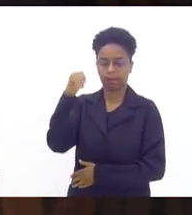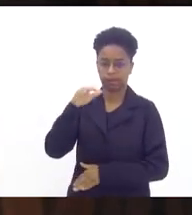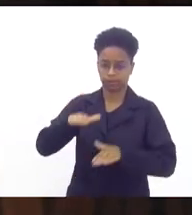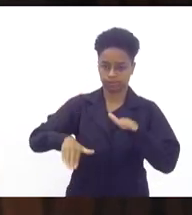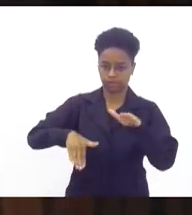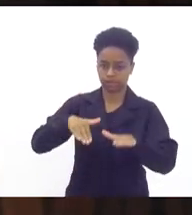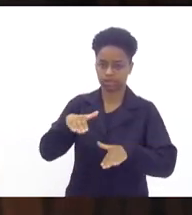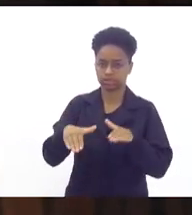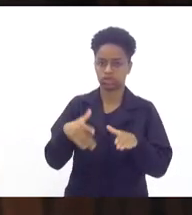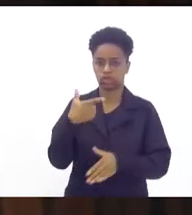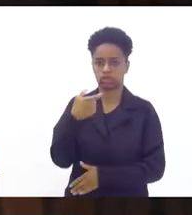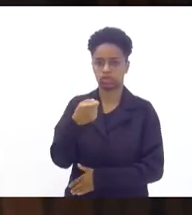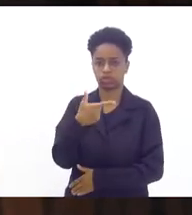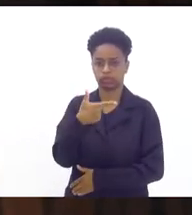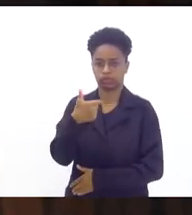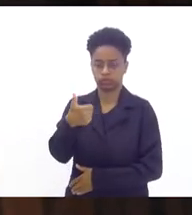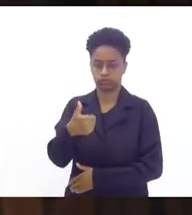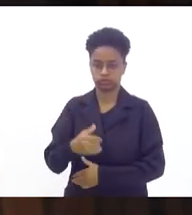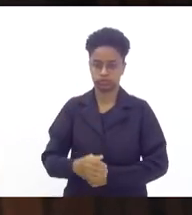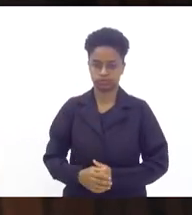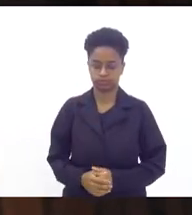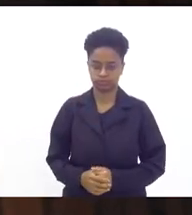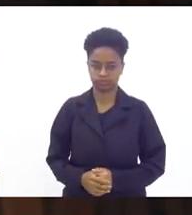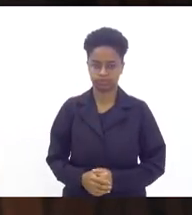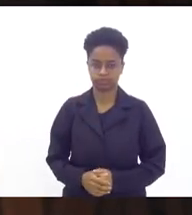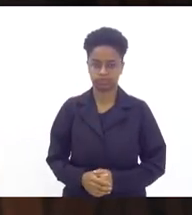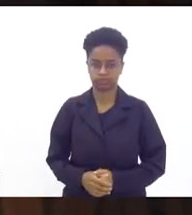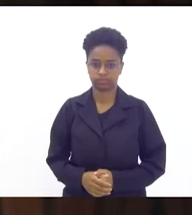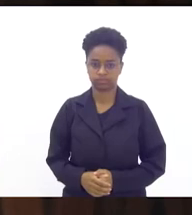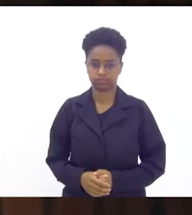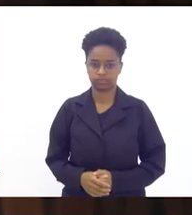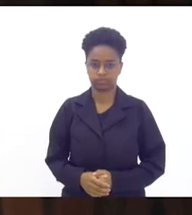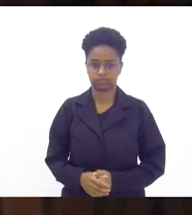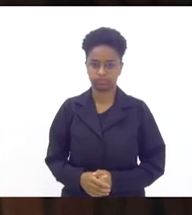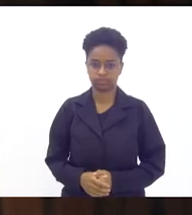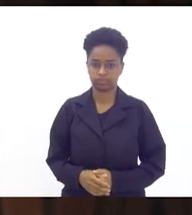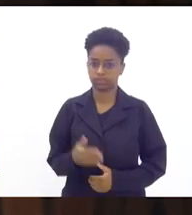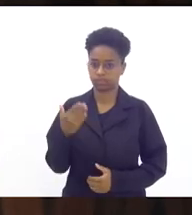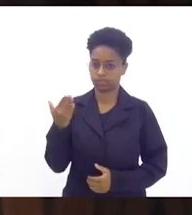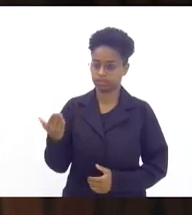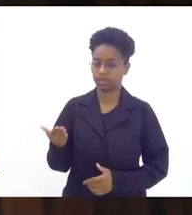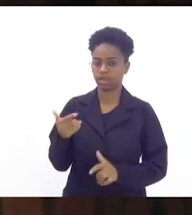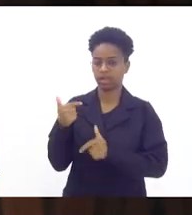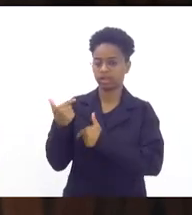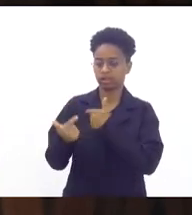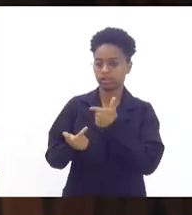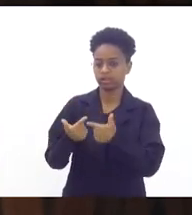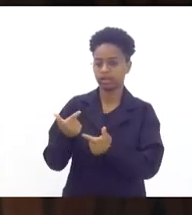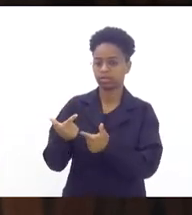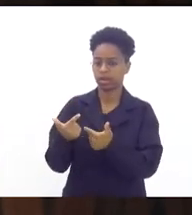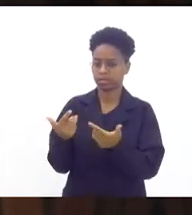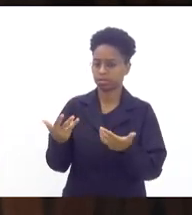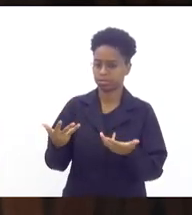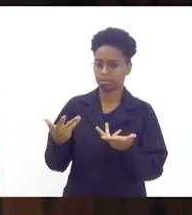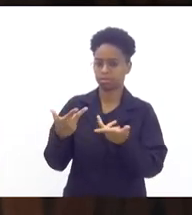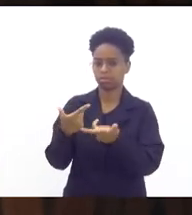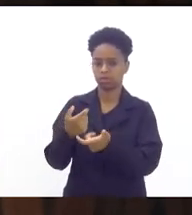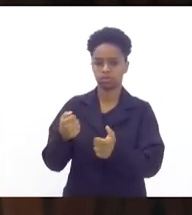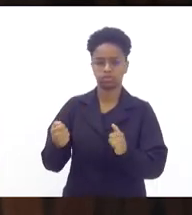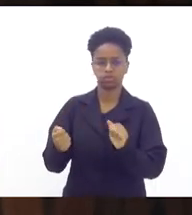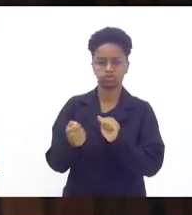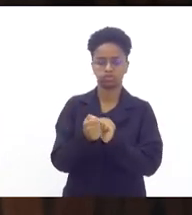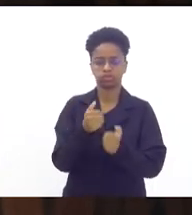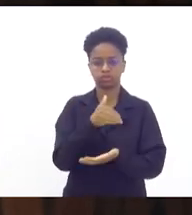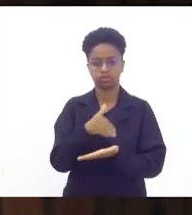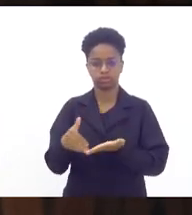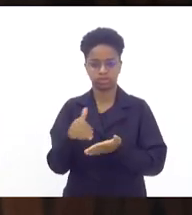em 2021 e ele presta um trabalho muito eficiente junto à Secretaria